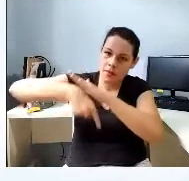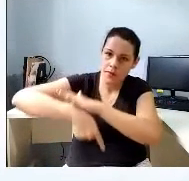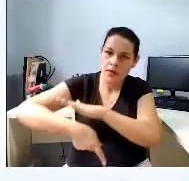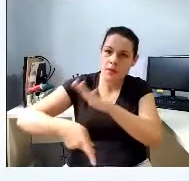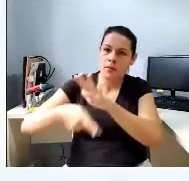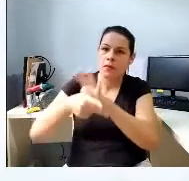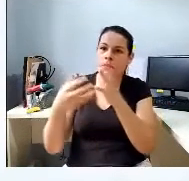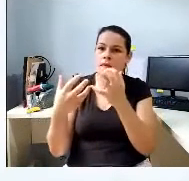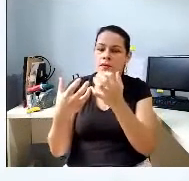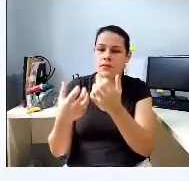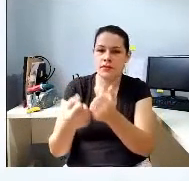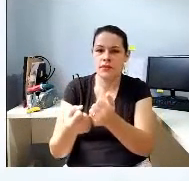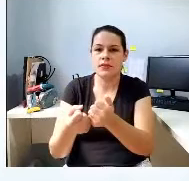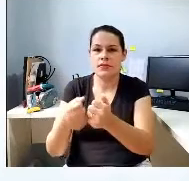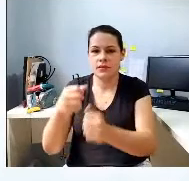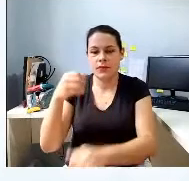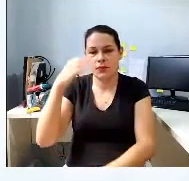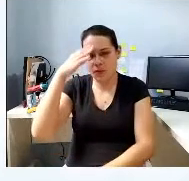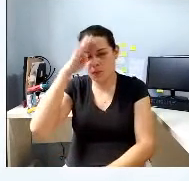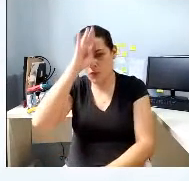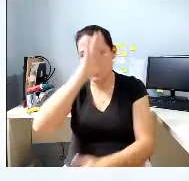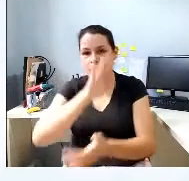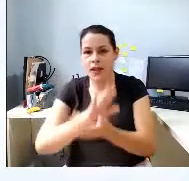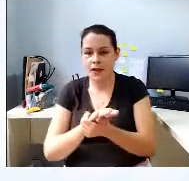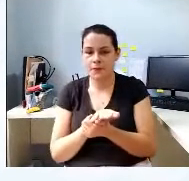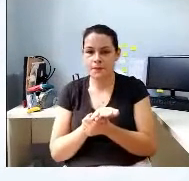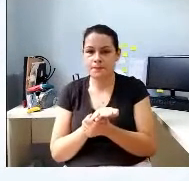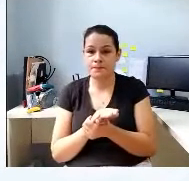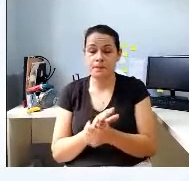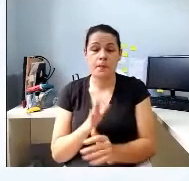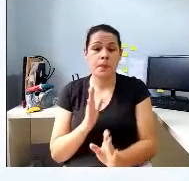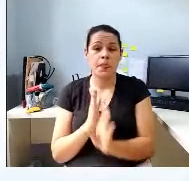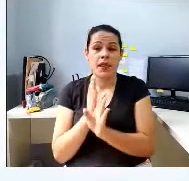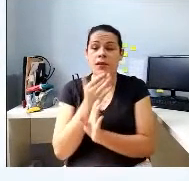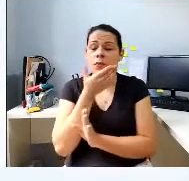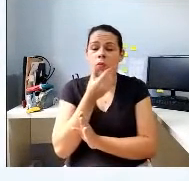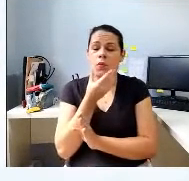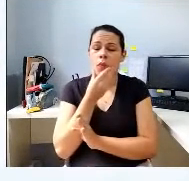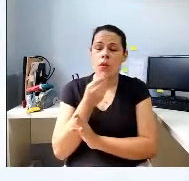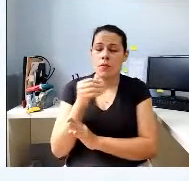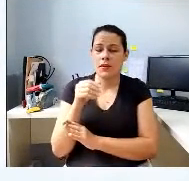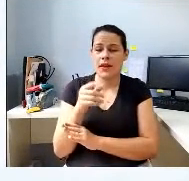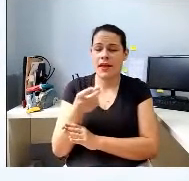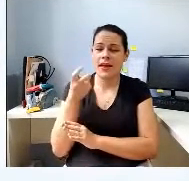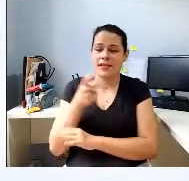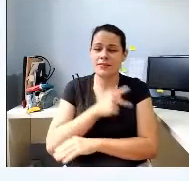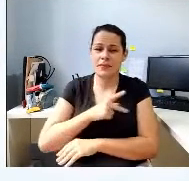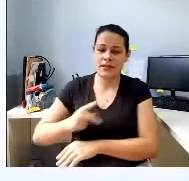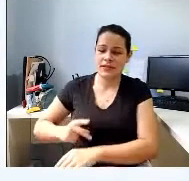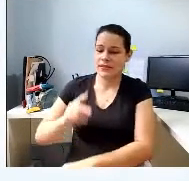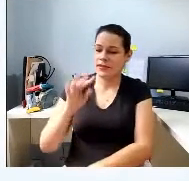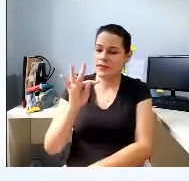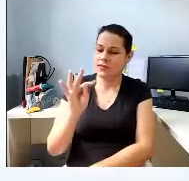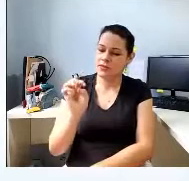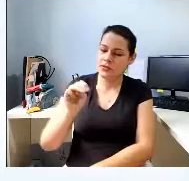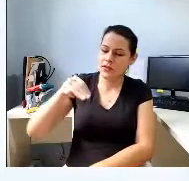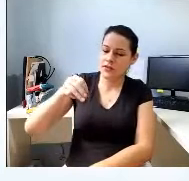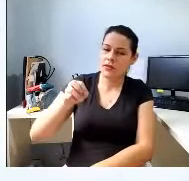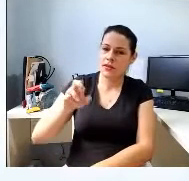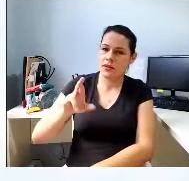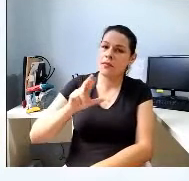com a eleição do Temer. Basta lembrar que, com o Temer na presidência, nós tivemos